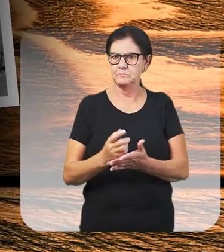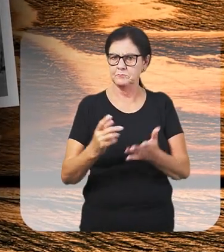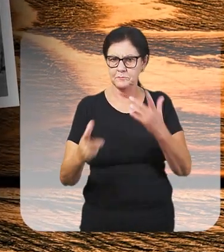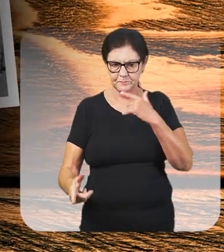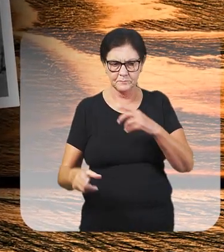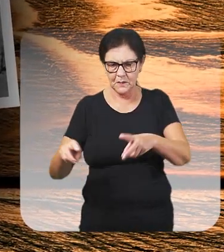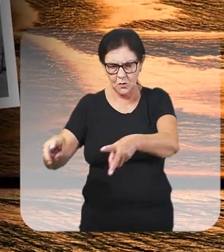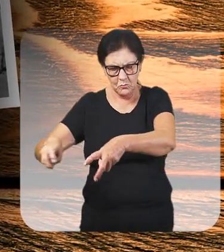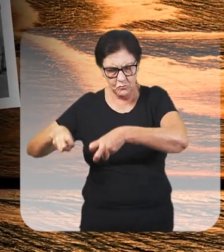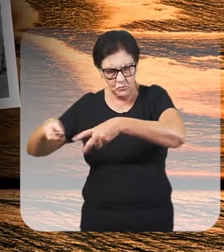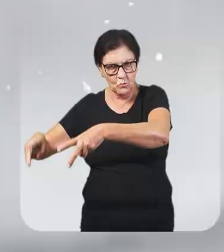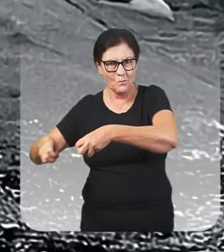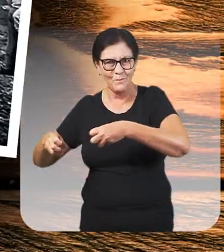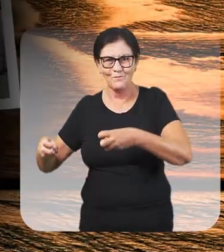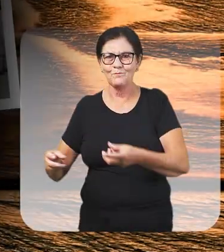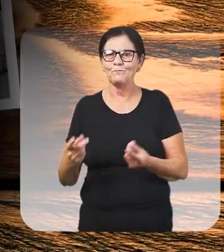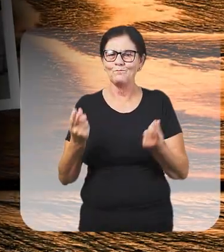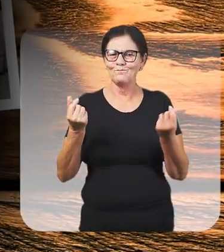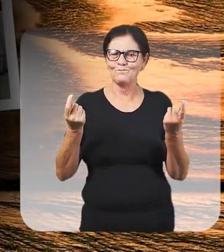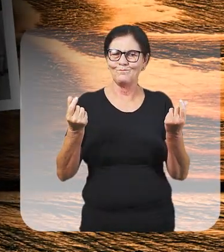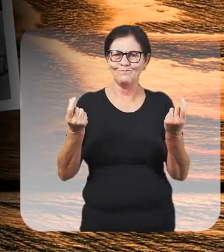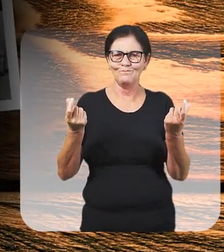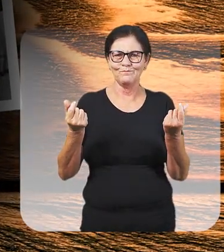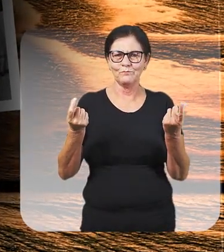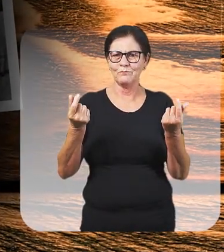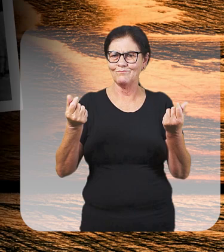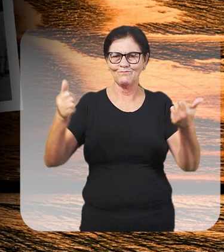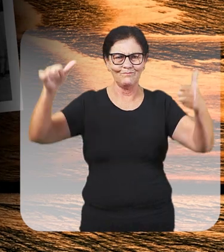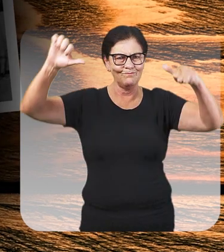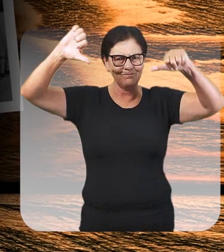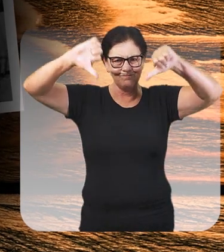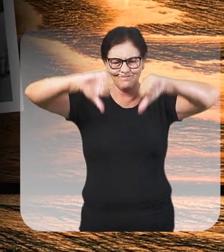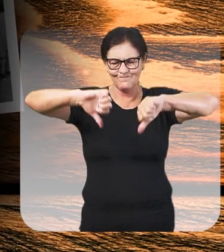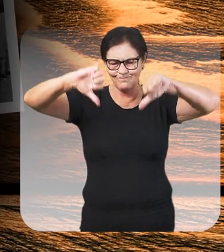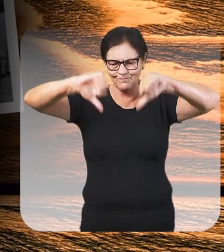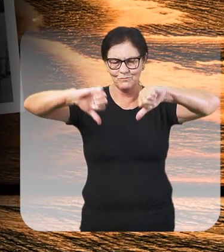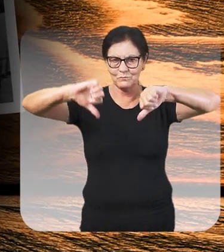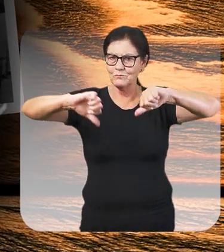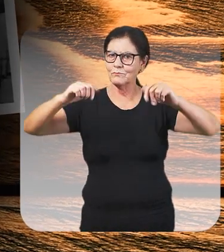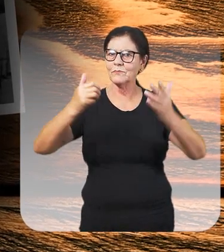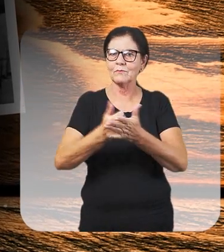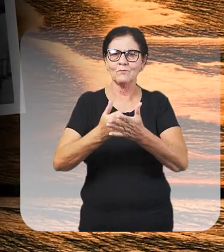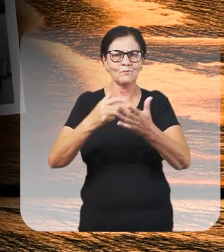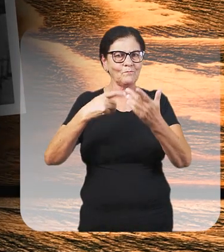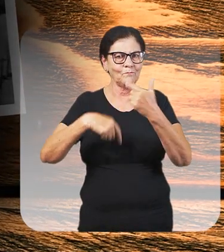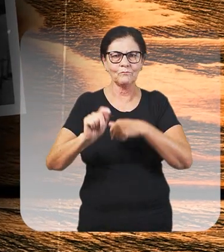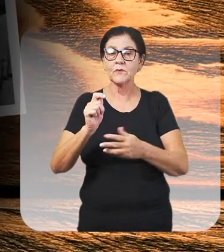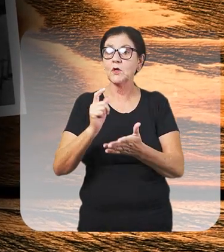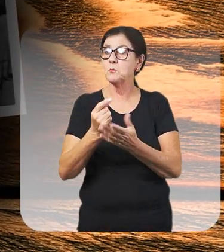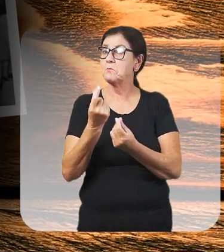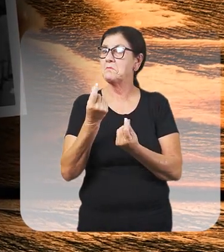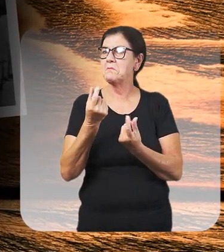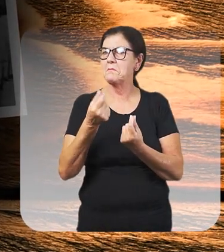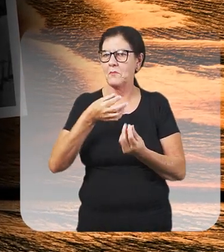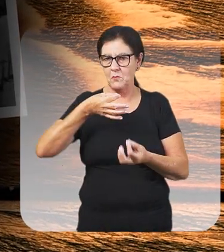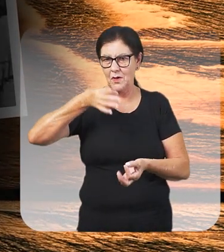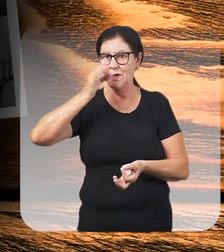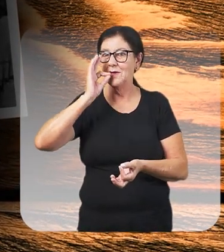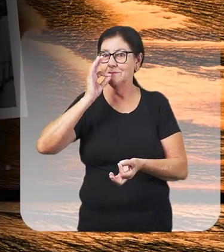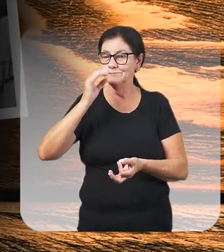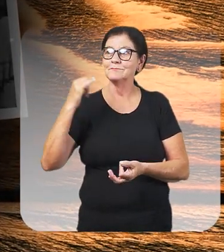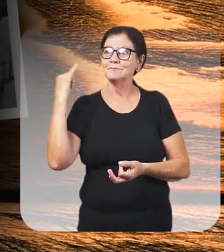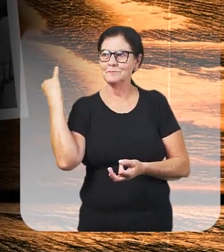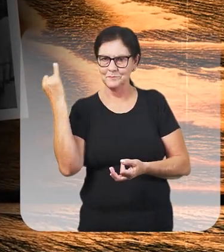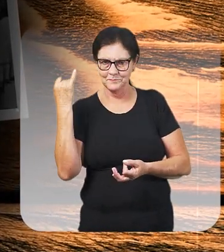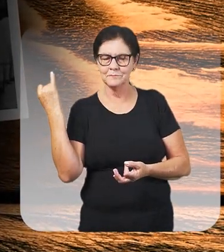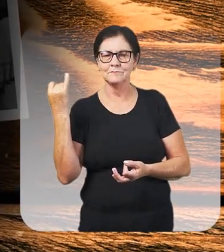no econômico e cultural. O país enfrentava crises econômicas severas com o preço do café, que era o principal produto